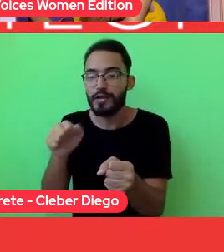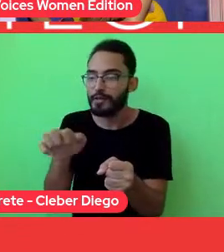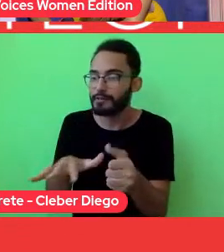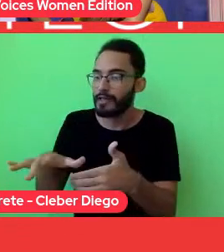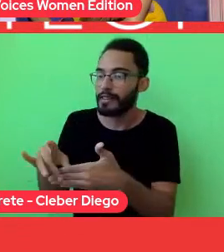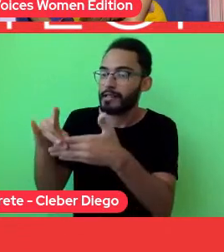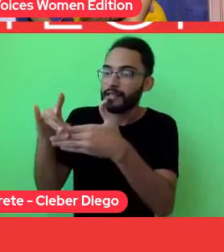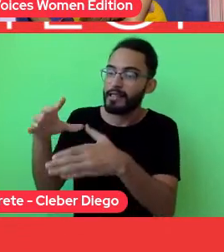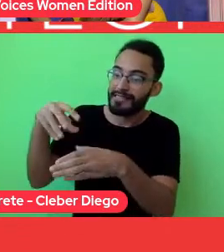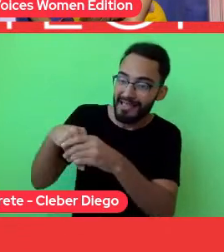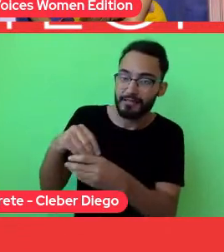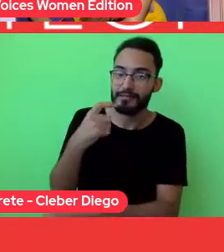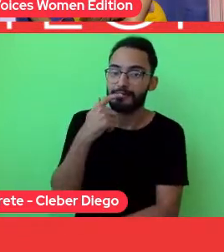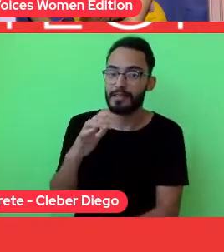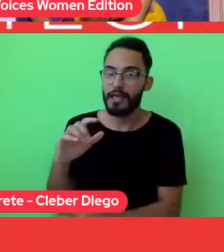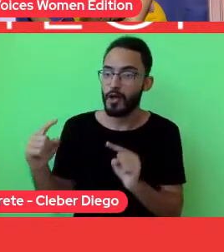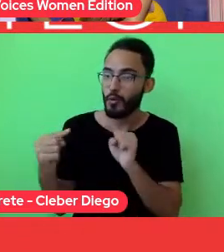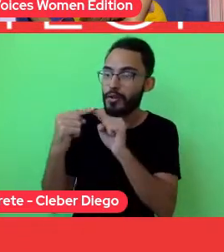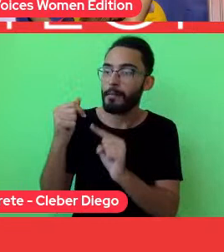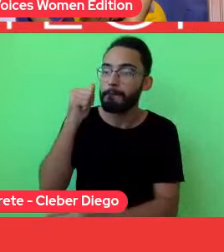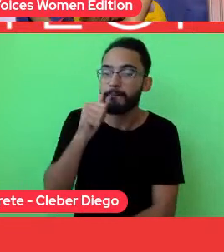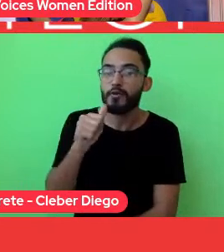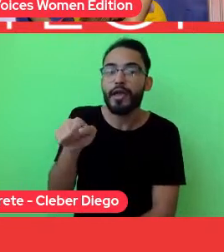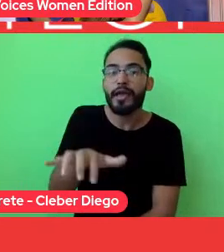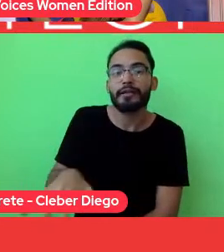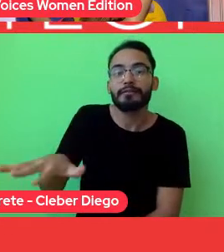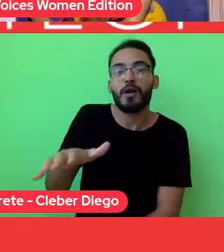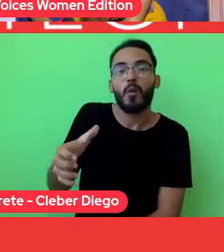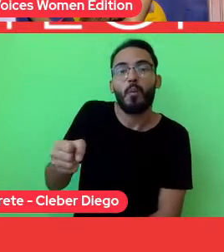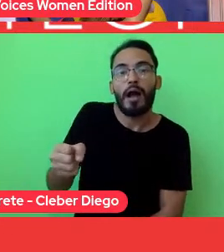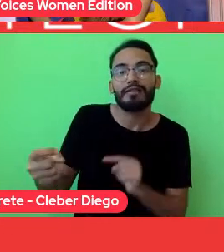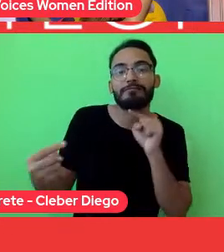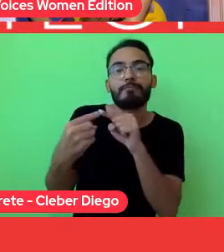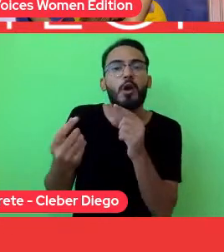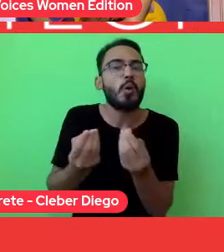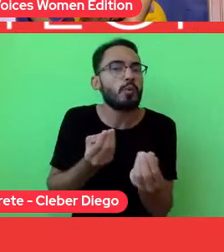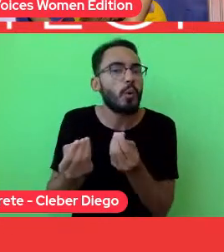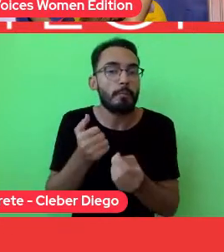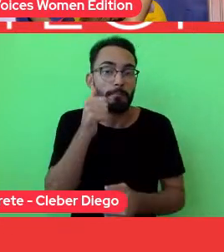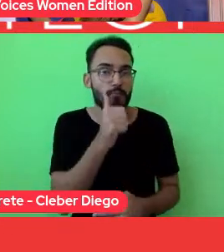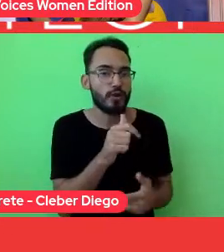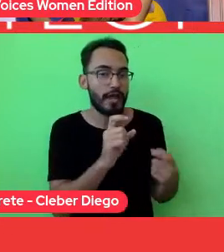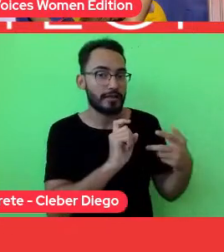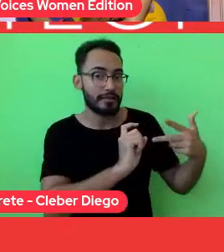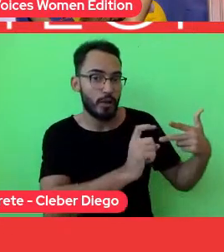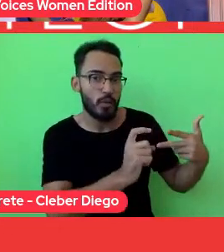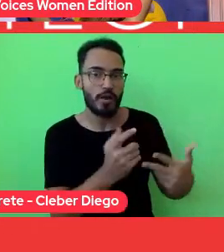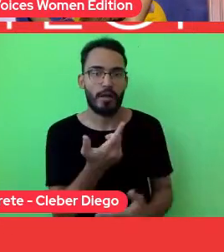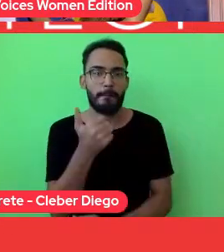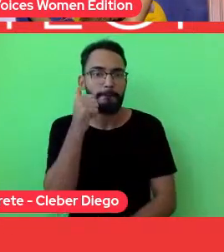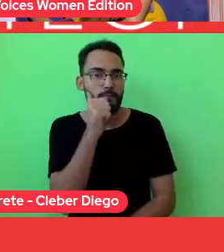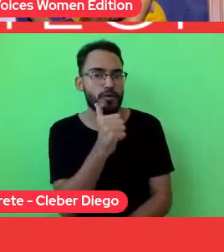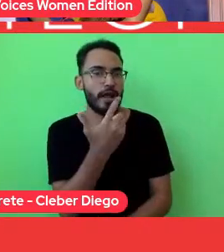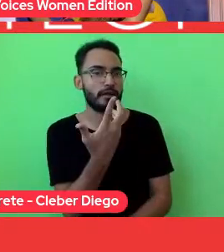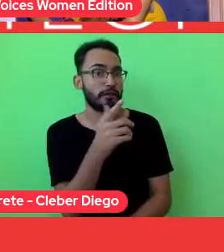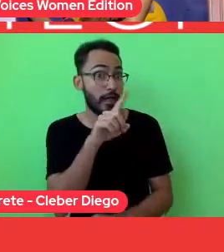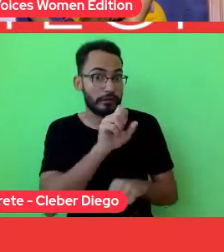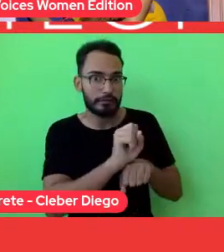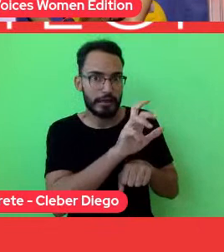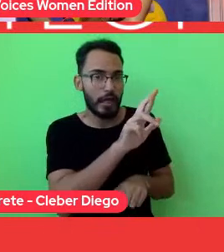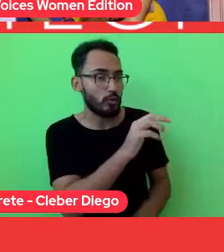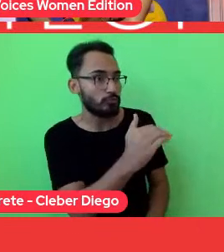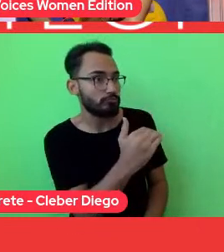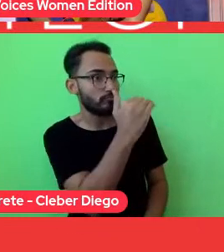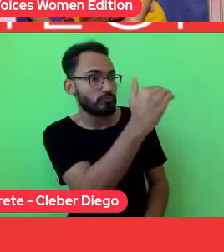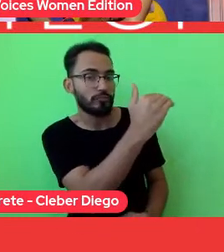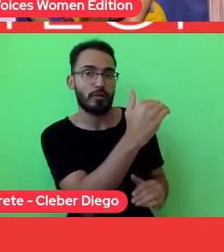da CIT para conectar com essas mulheres da nossa UAI. Então, trazer mulheres executivas, mulheres gerentes sênior de outras unidades para fazer conexão com as